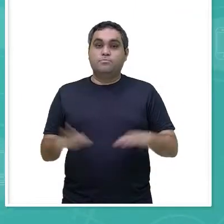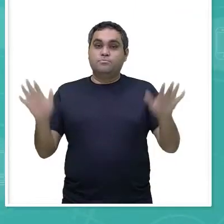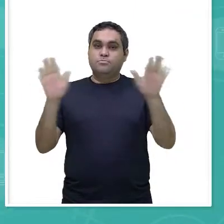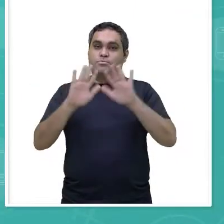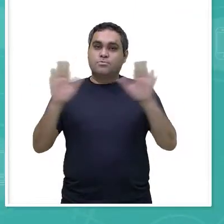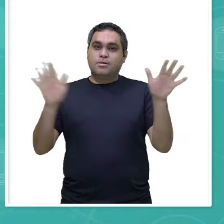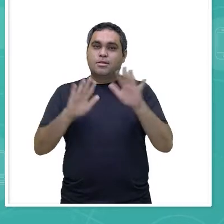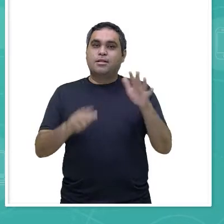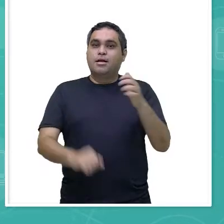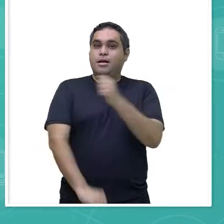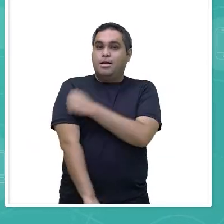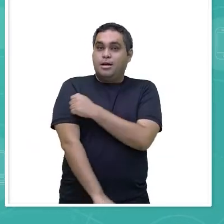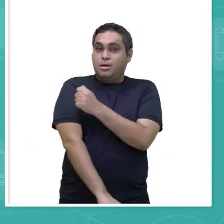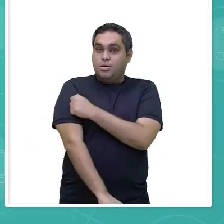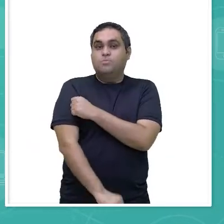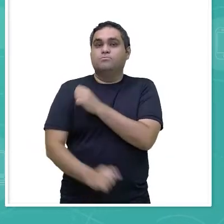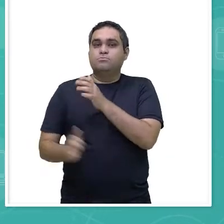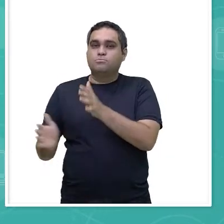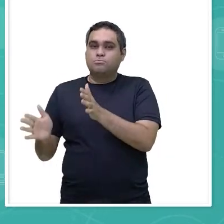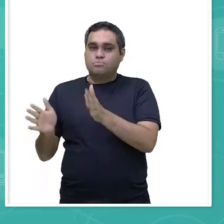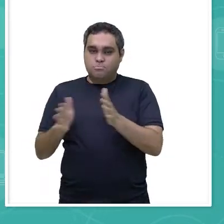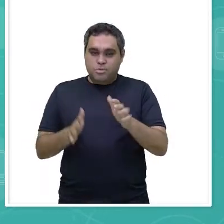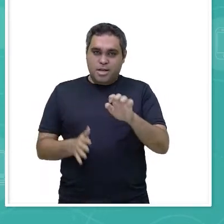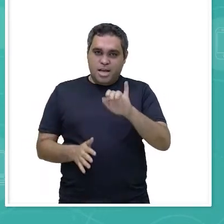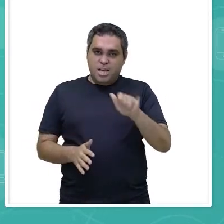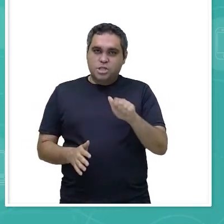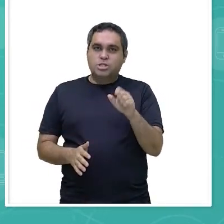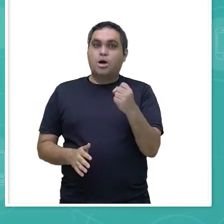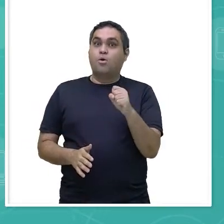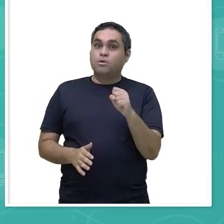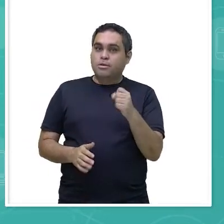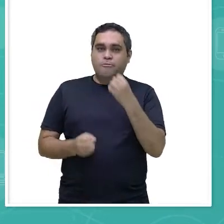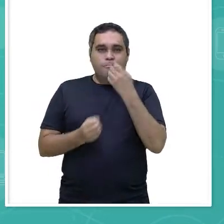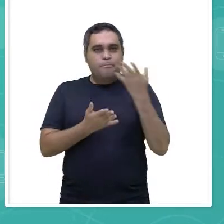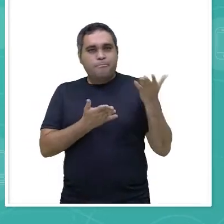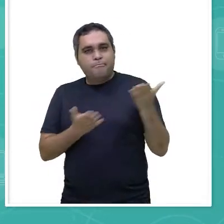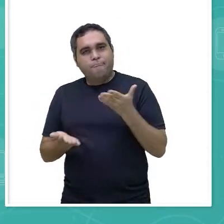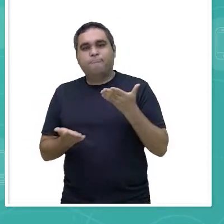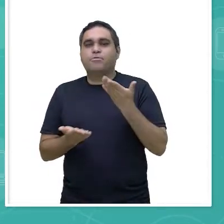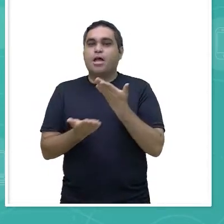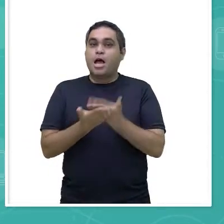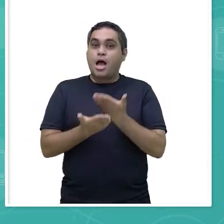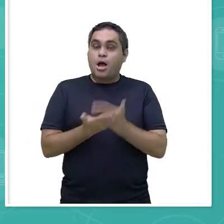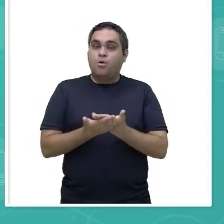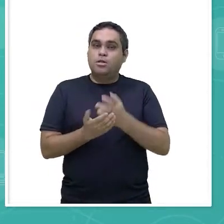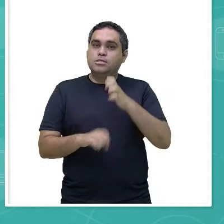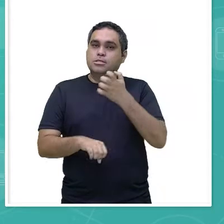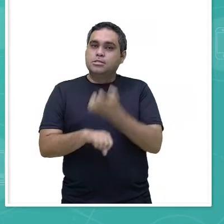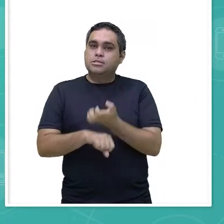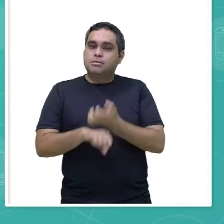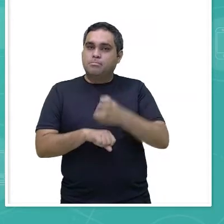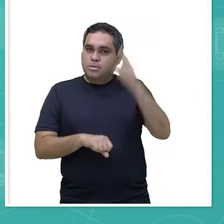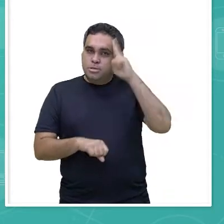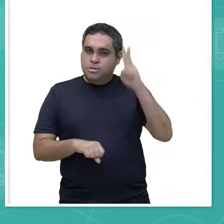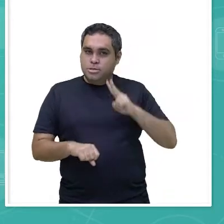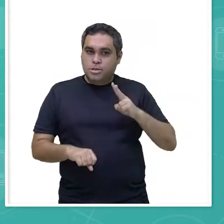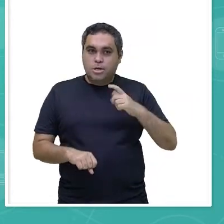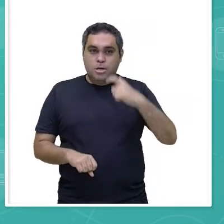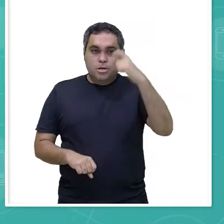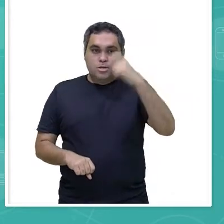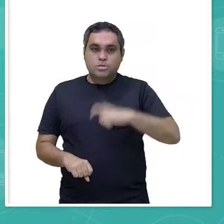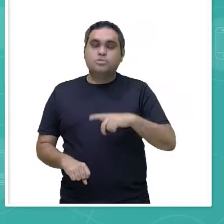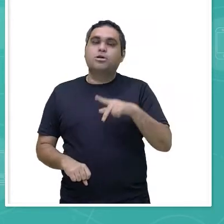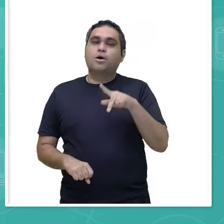oitava etapa da nossa educação de jovens e adultos. Bem-vindos, bem-vindas a mais uma aula de História. Sou a professora Pet, que vou estar aqui com